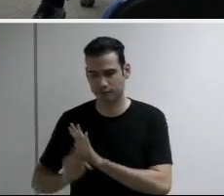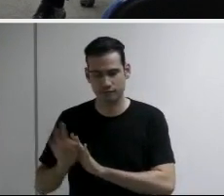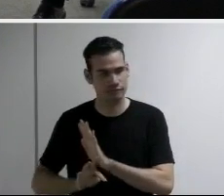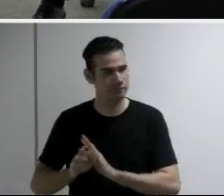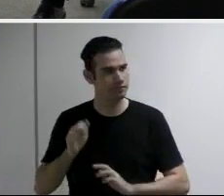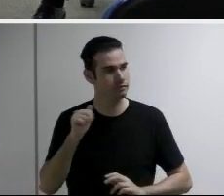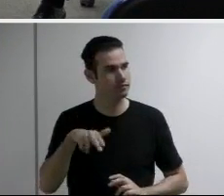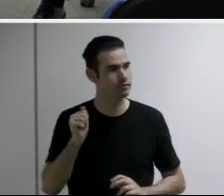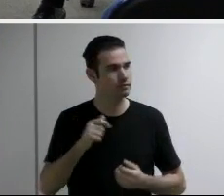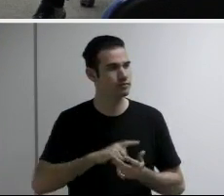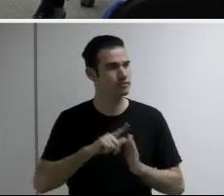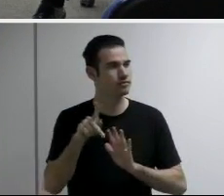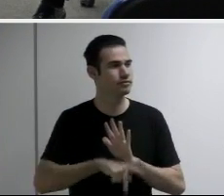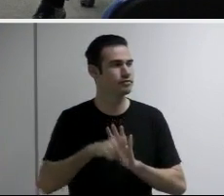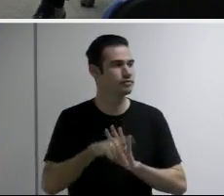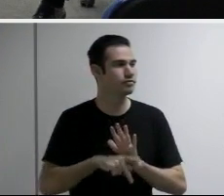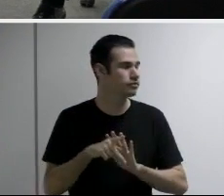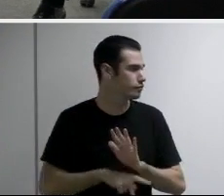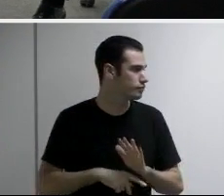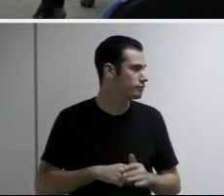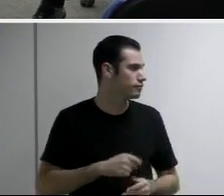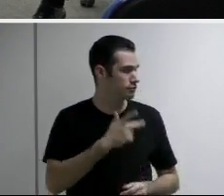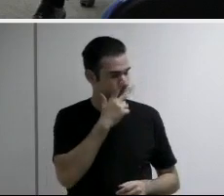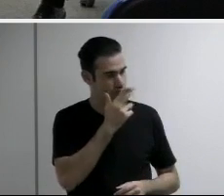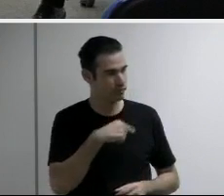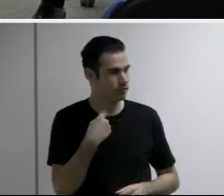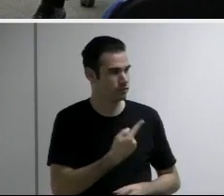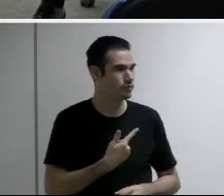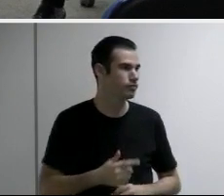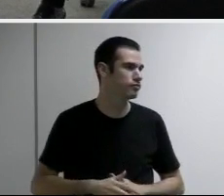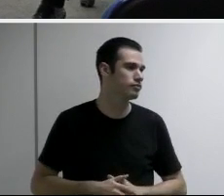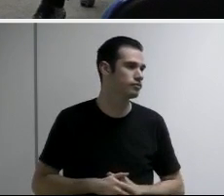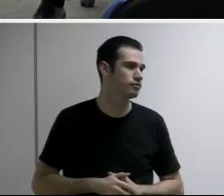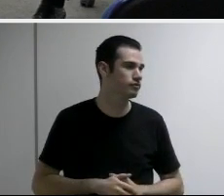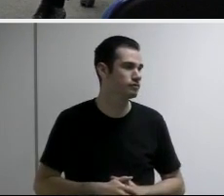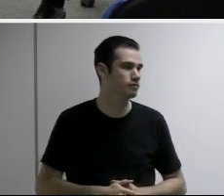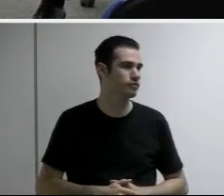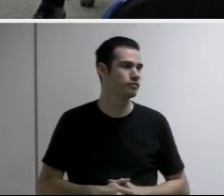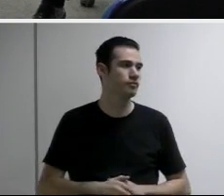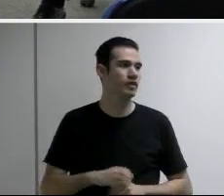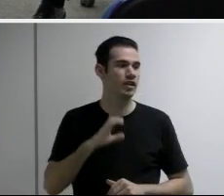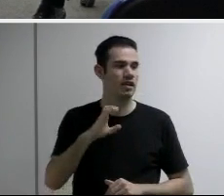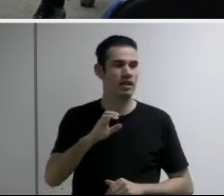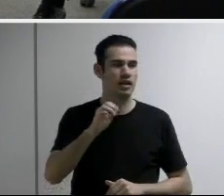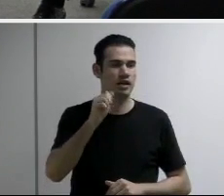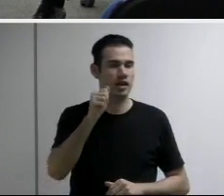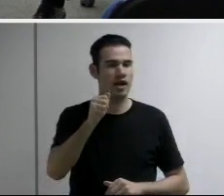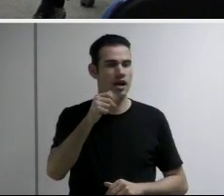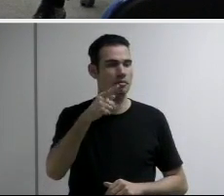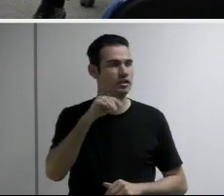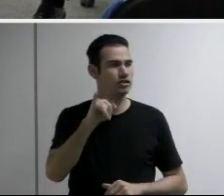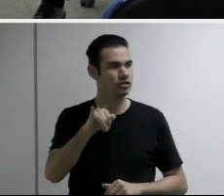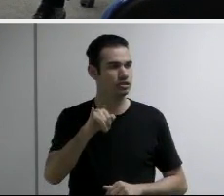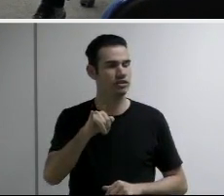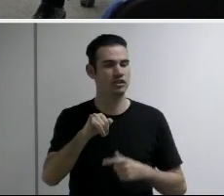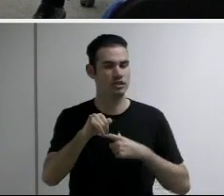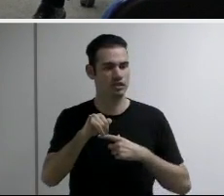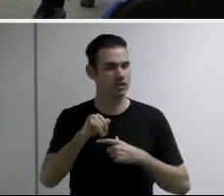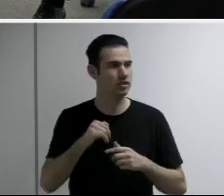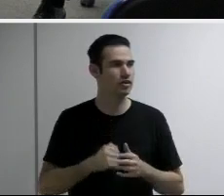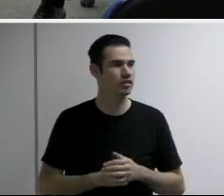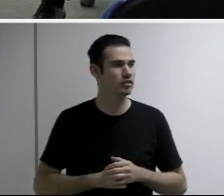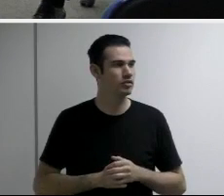projeto. Talvez a antinomia com o marco civil seja resolvida pelo caput, né? Esta lei dispõe sobre tratamento de dados pessoais e tem o aposto,